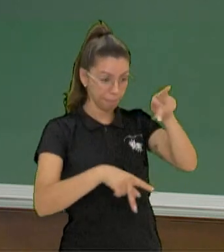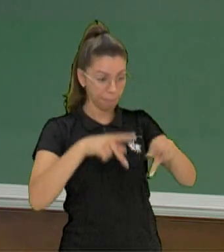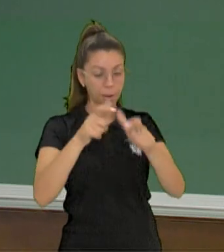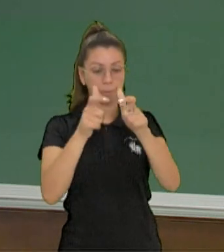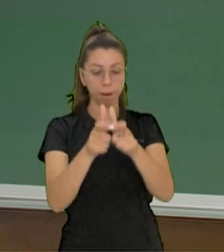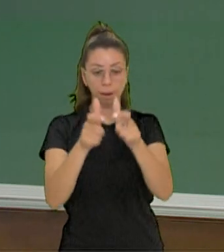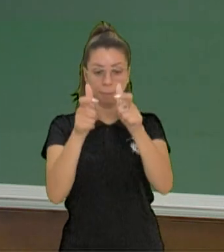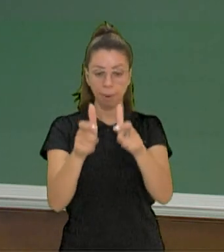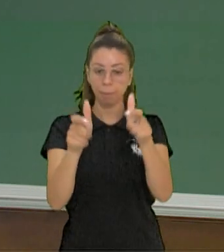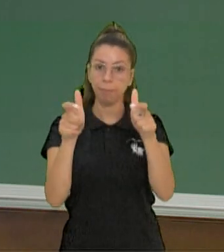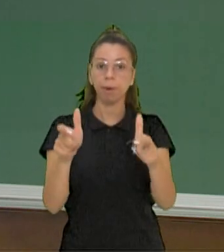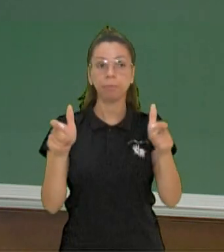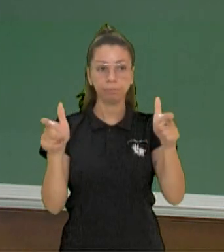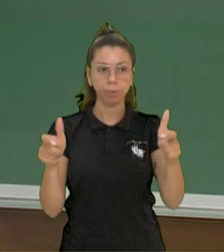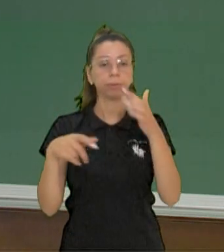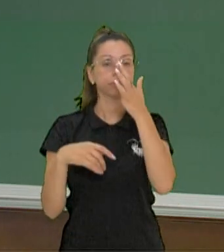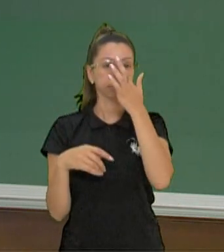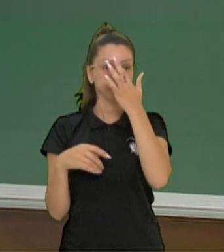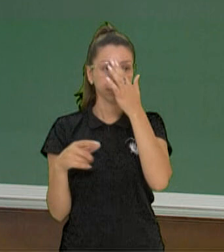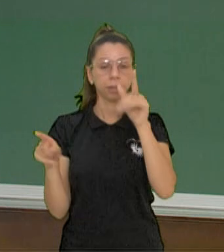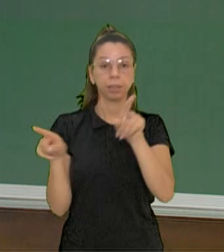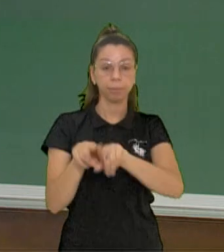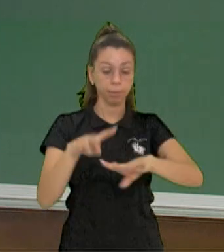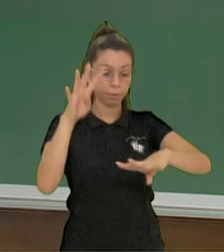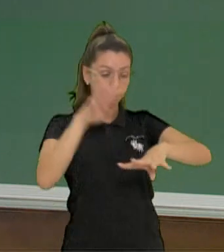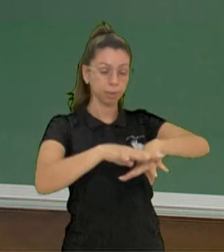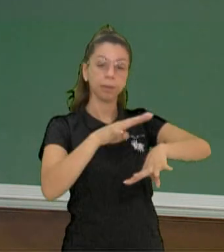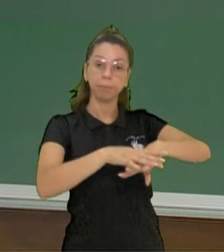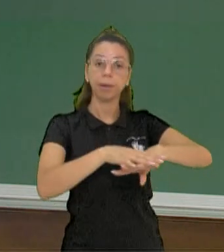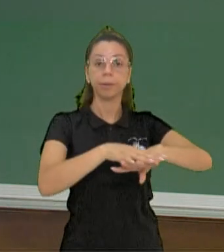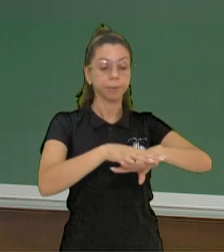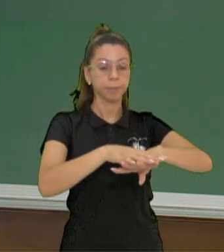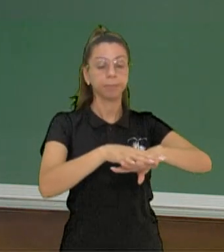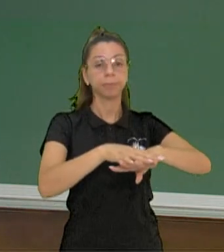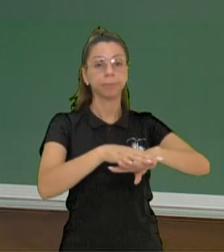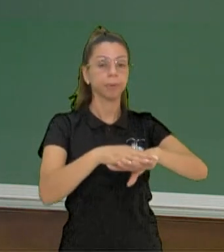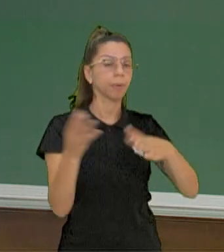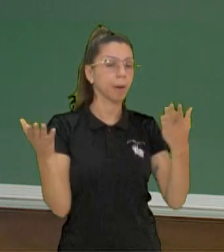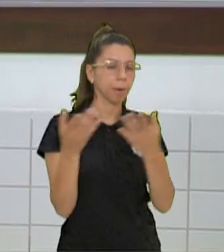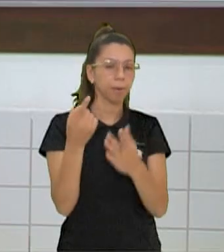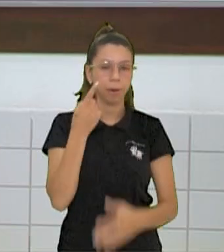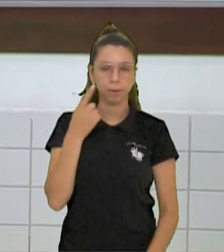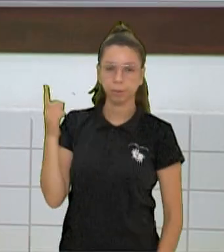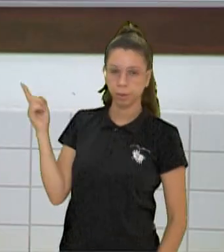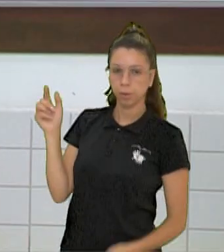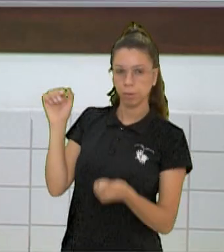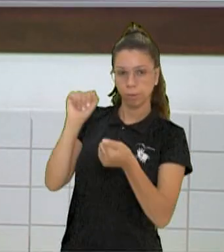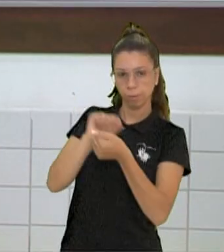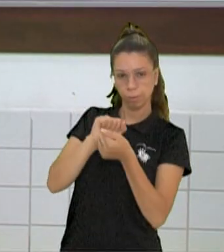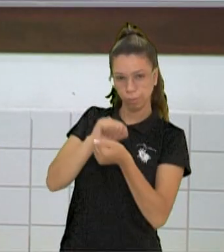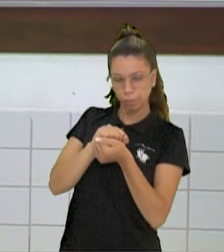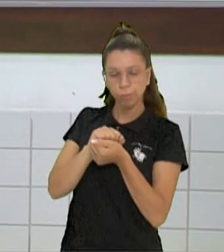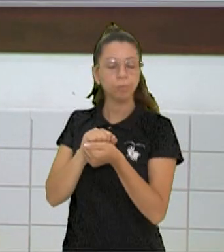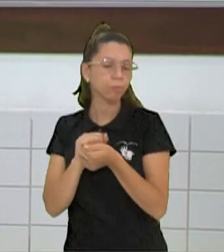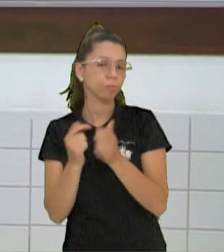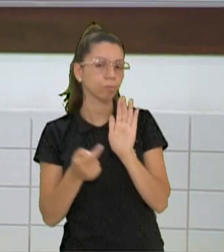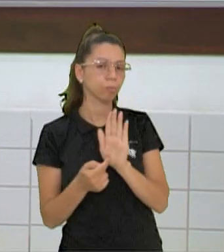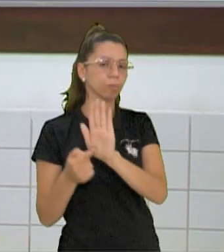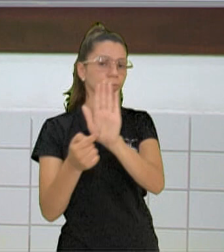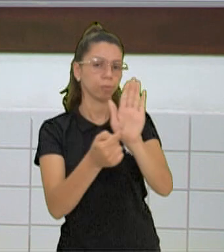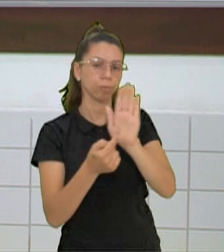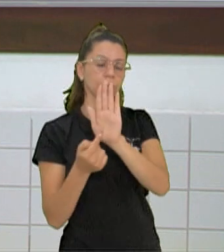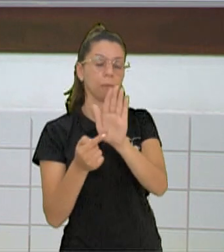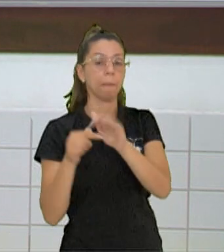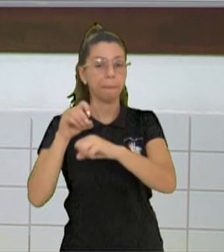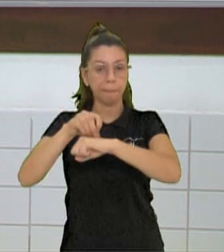ele é exponencial. E na matemática, nós vamos para o quadro agora, eu gostaria de trazer para vocês mais